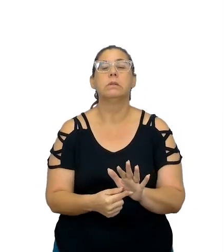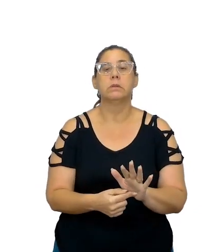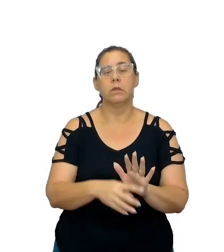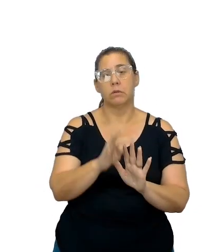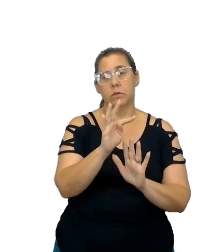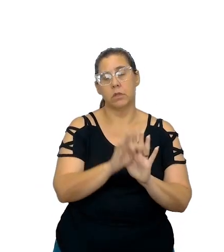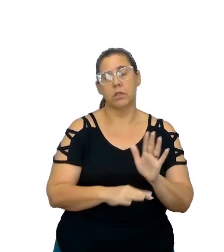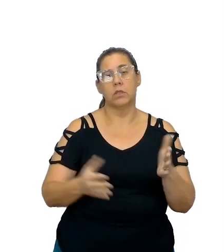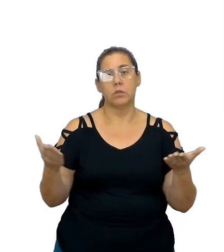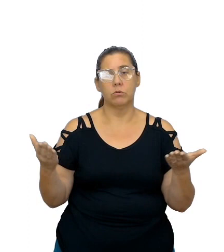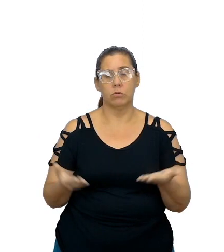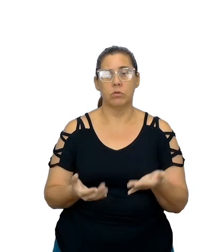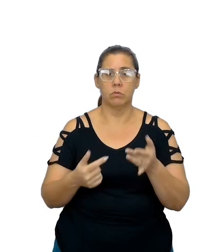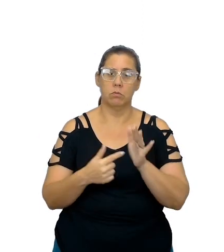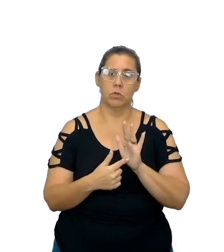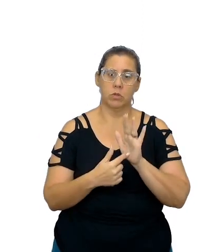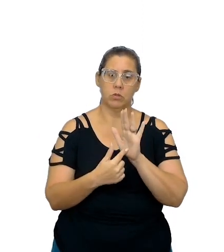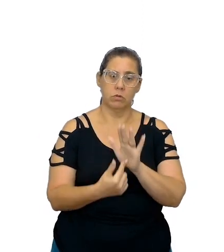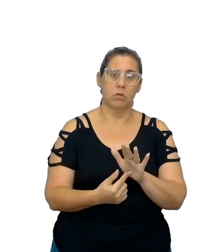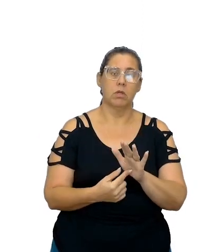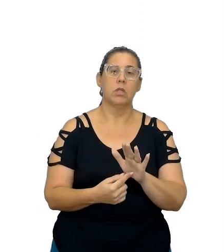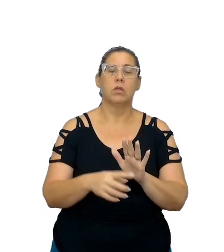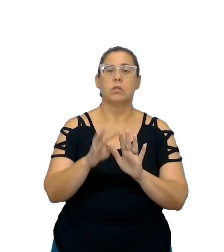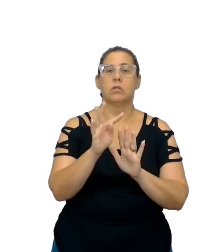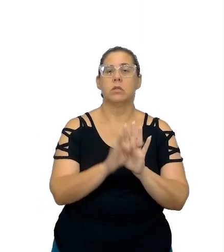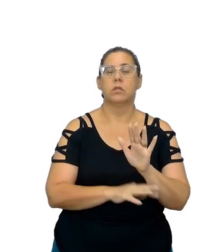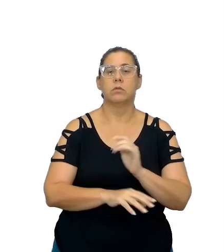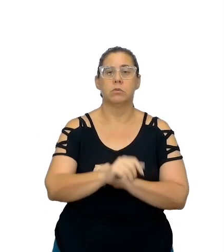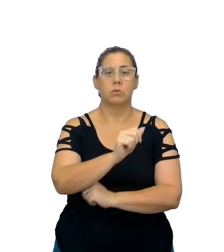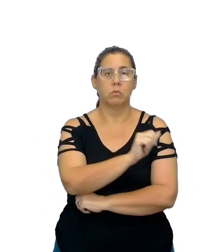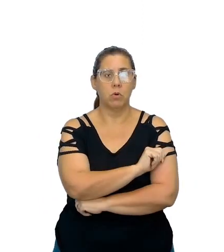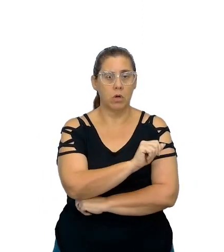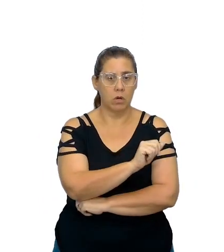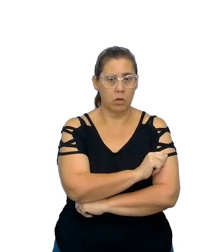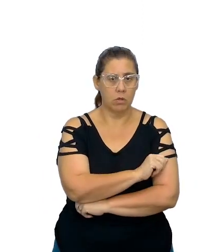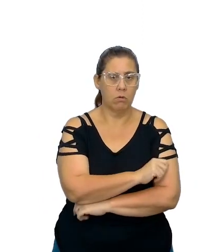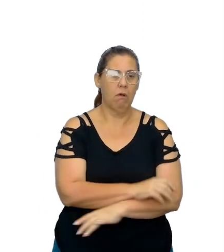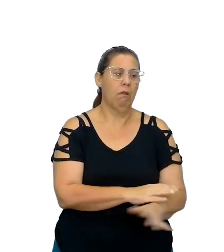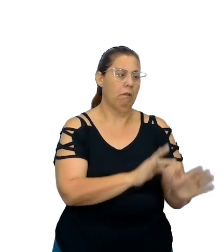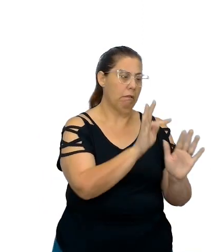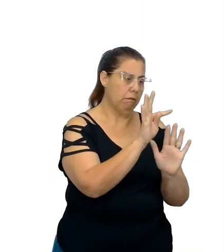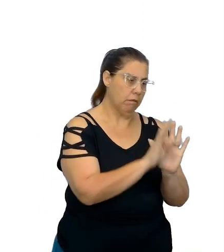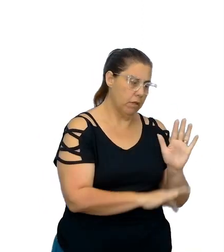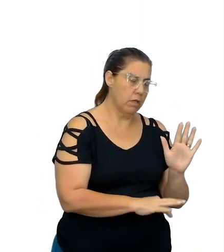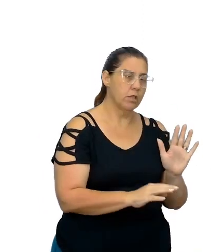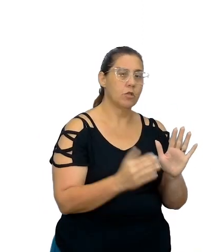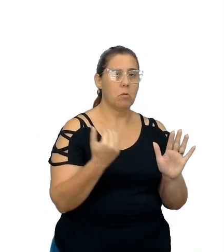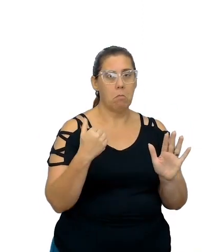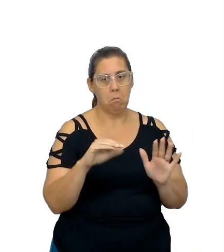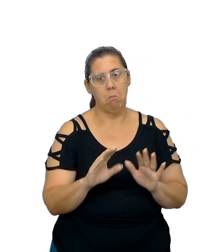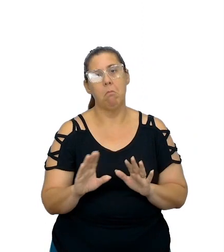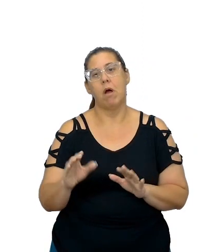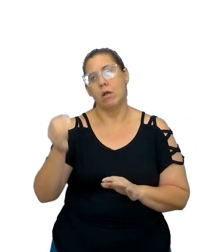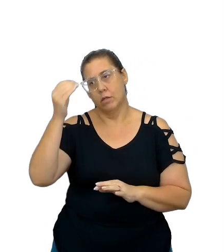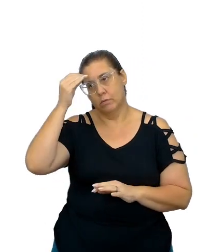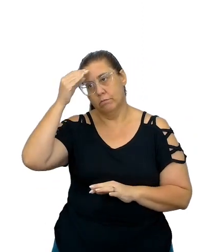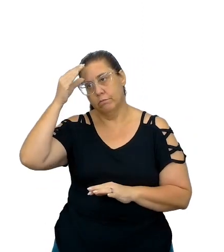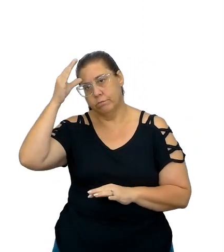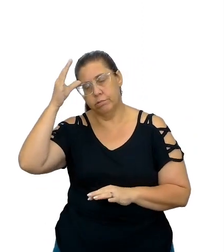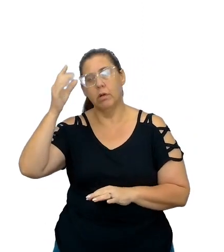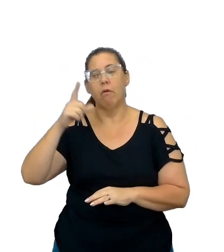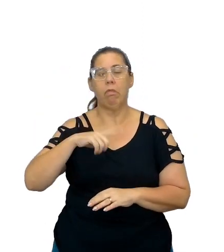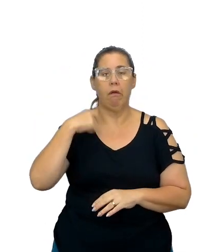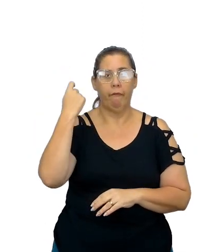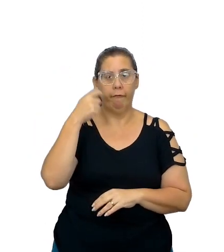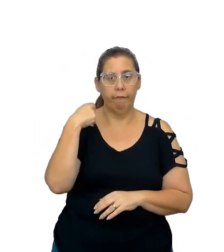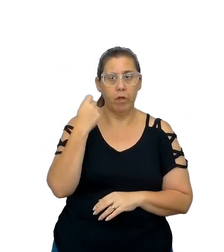né? Ofertar textos para os alunos, e quanto mais textos, mais letrados eles ficam, e aí nós temos